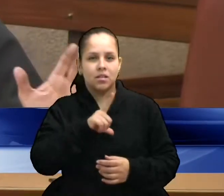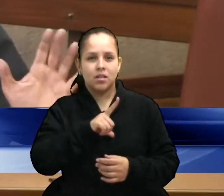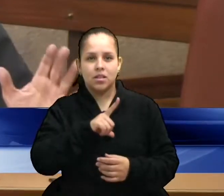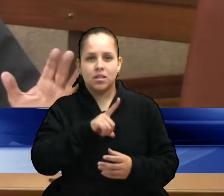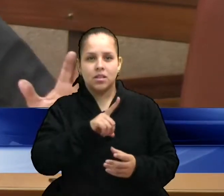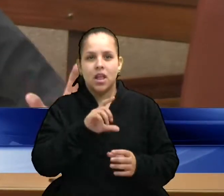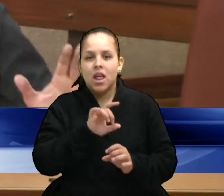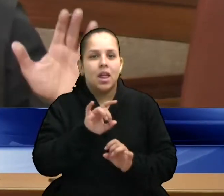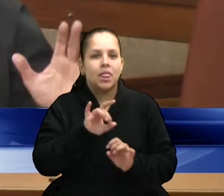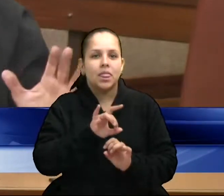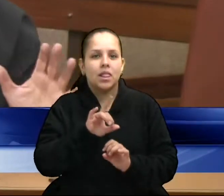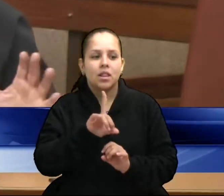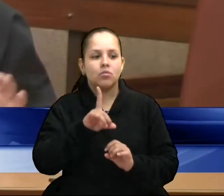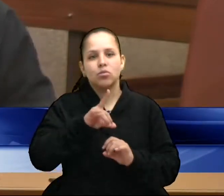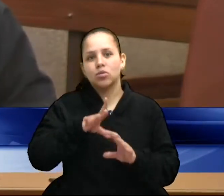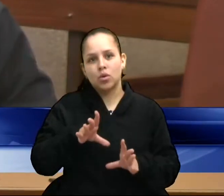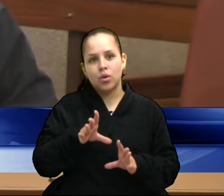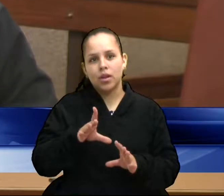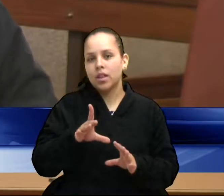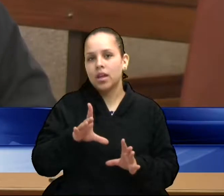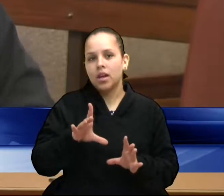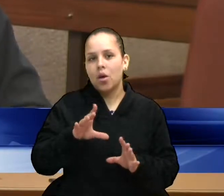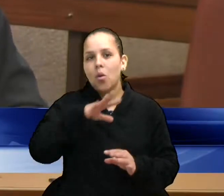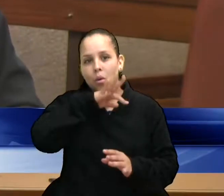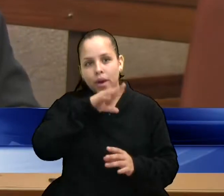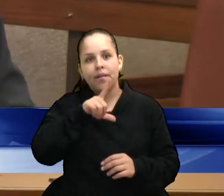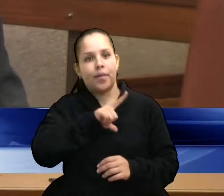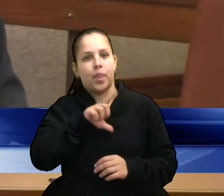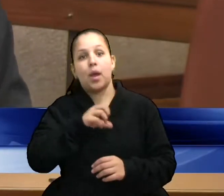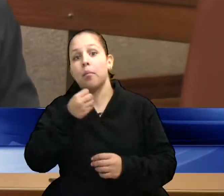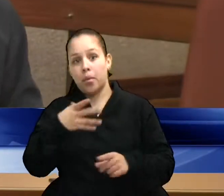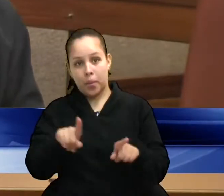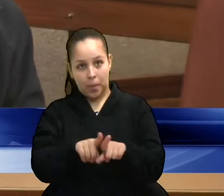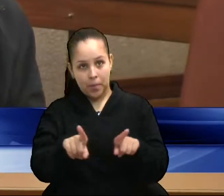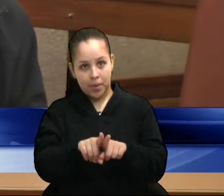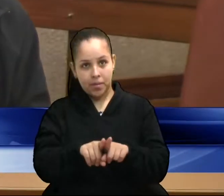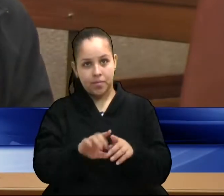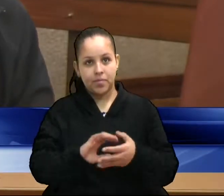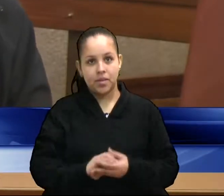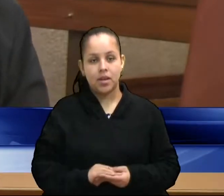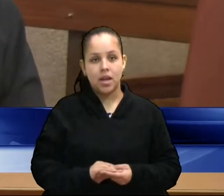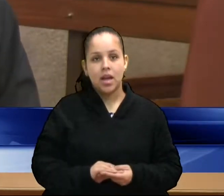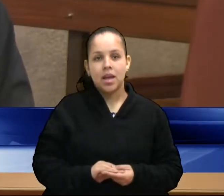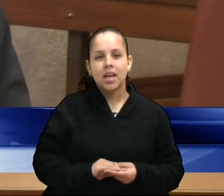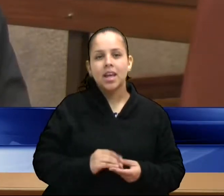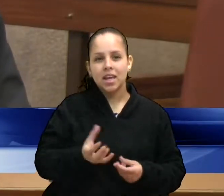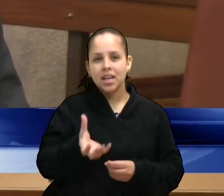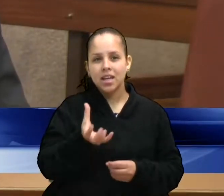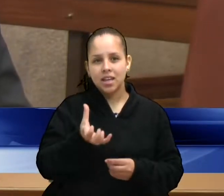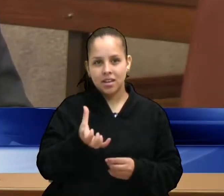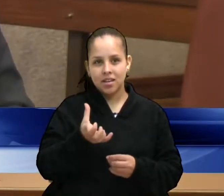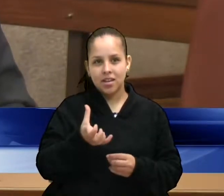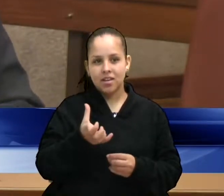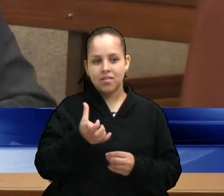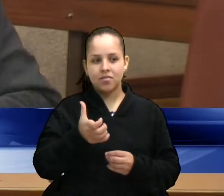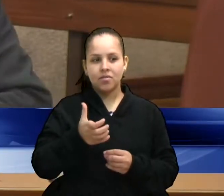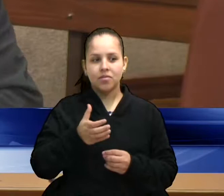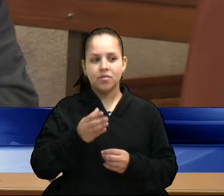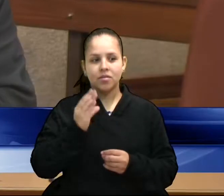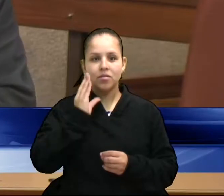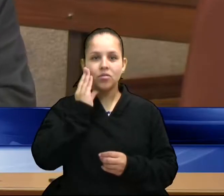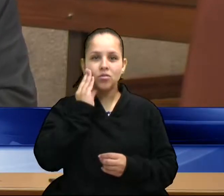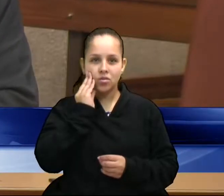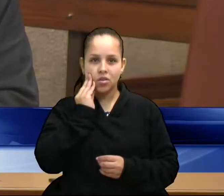só ônus, tem bônus também. Eu gostaria de fazer inicialmente uma homenagem ao ex-vereador Zoraide Silva, que no